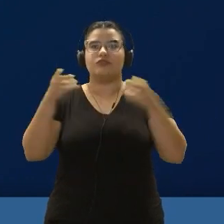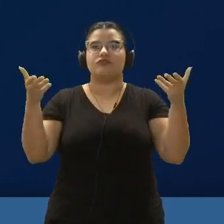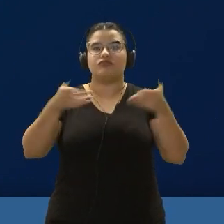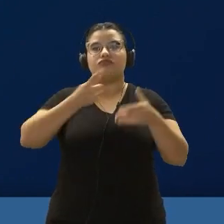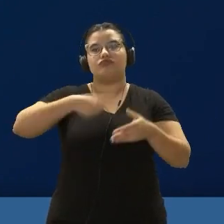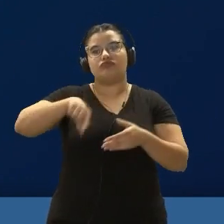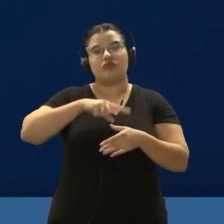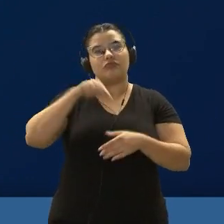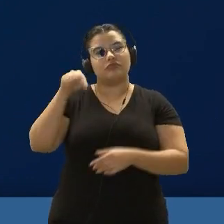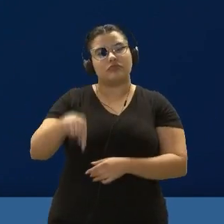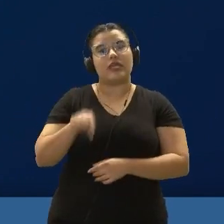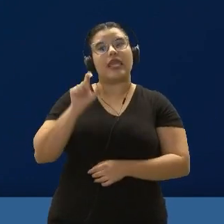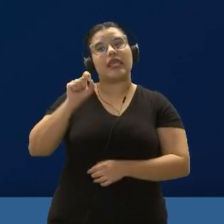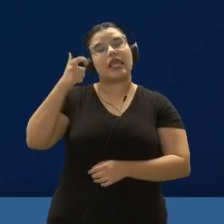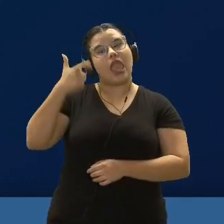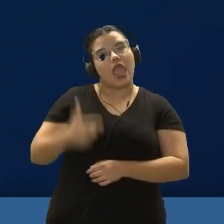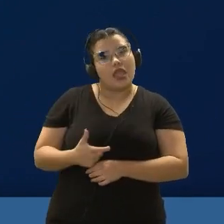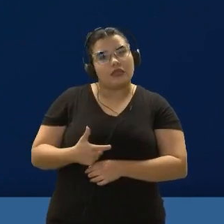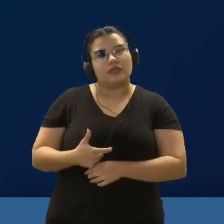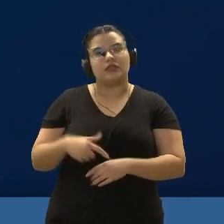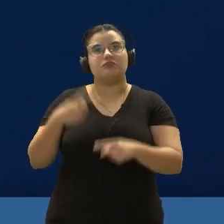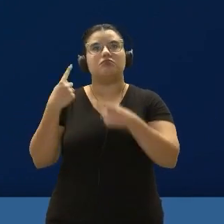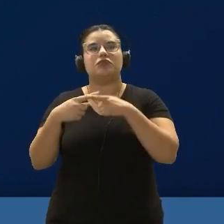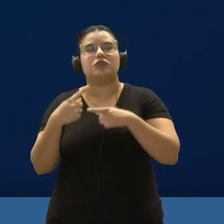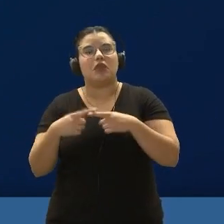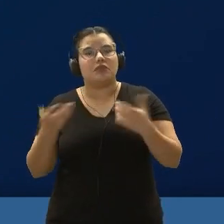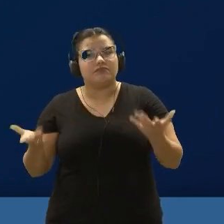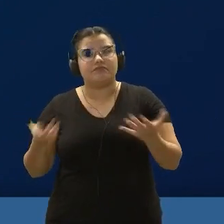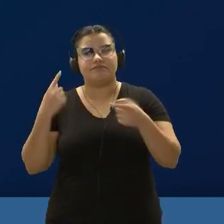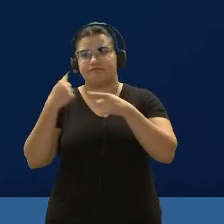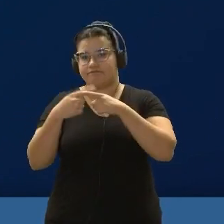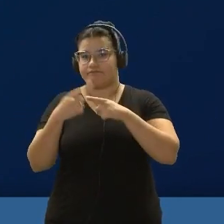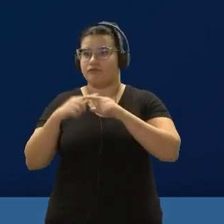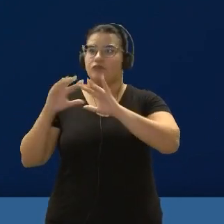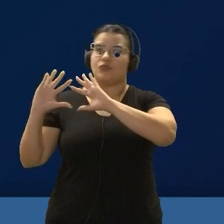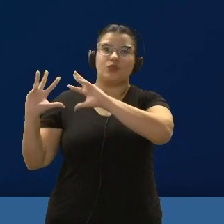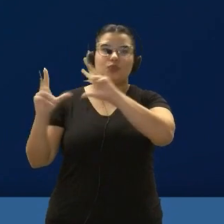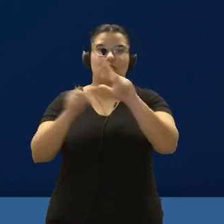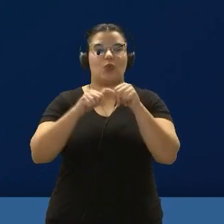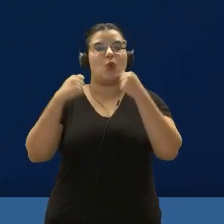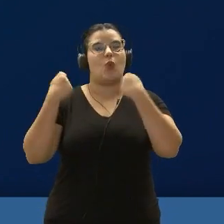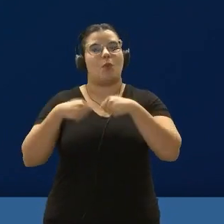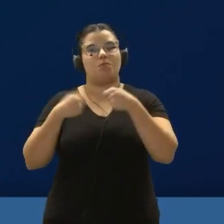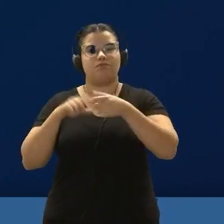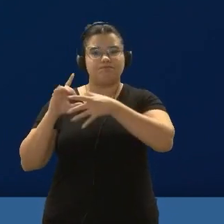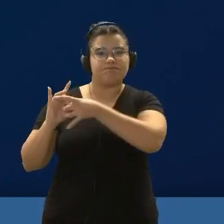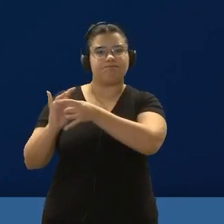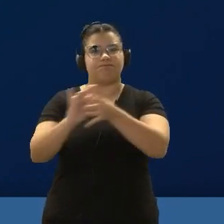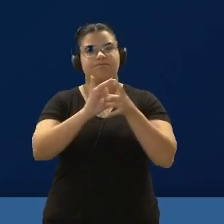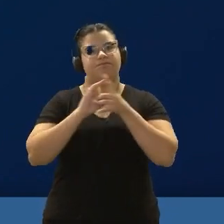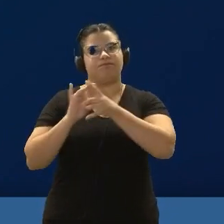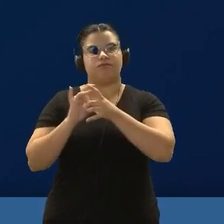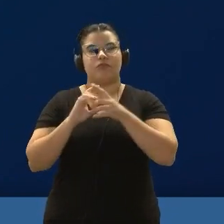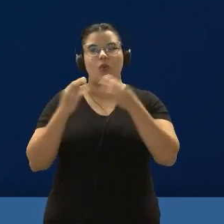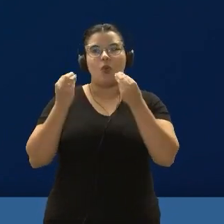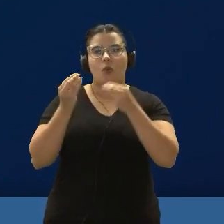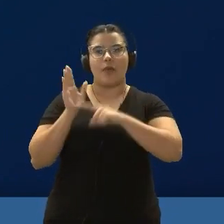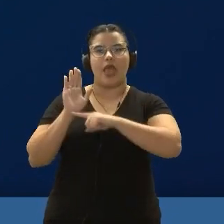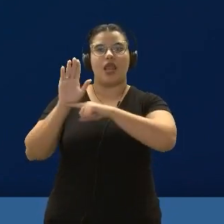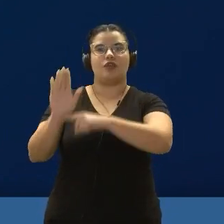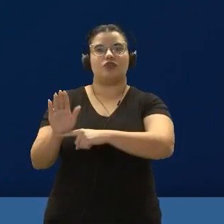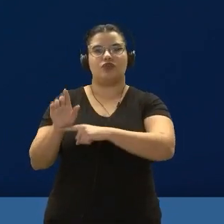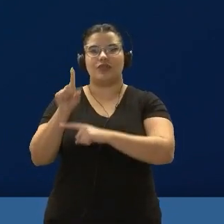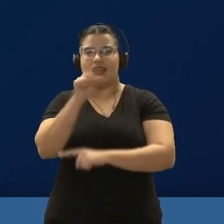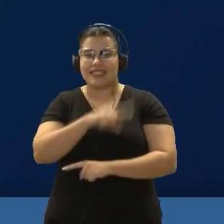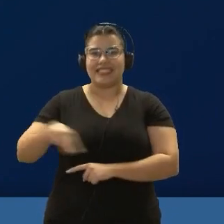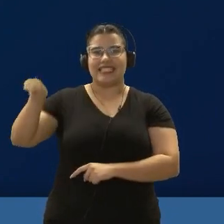estamos, quem nós somos. Por quê? Porque todo mundo tem que estar envolvido no círculo do diabetes, que é o círculo azul,